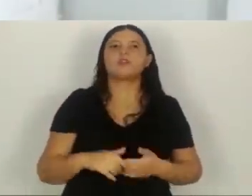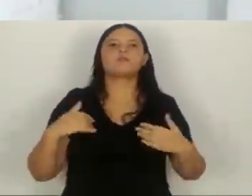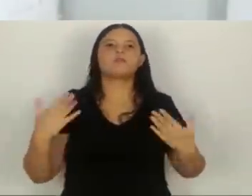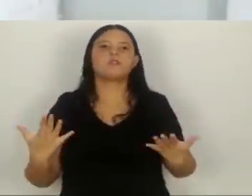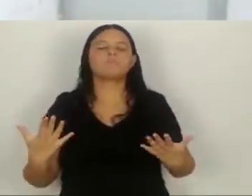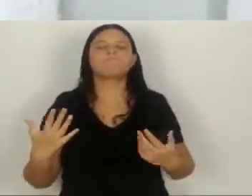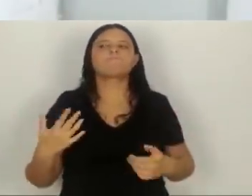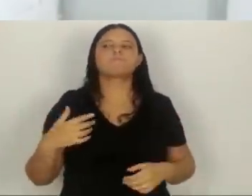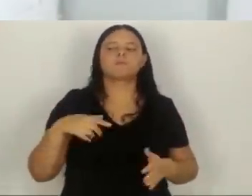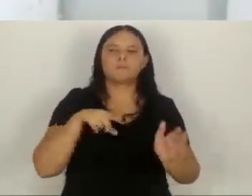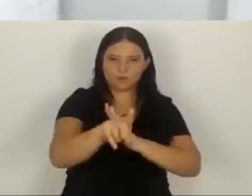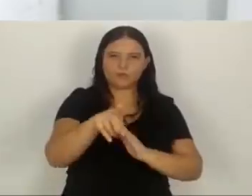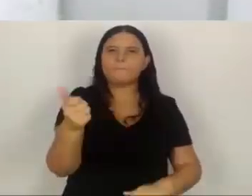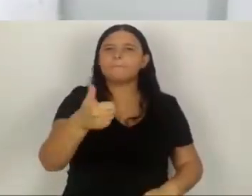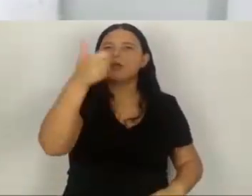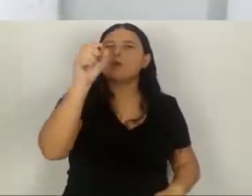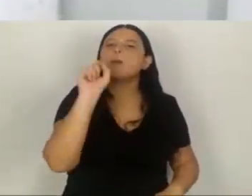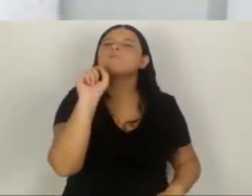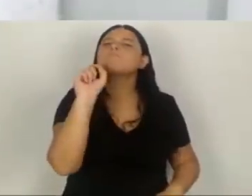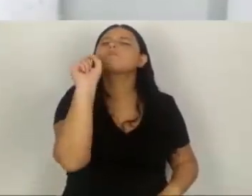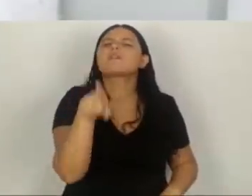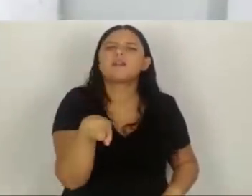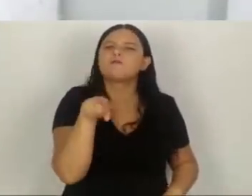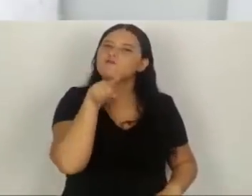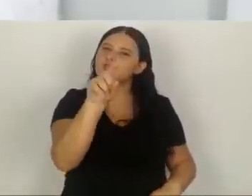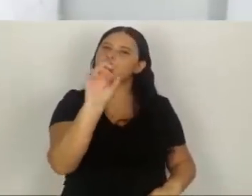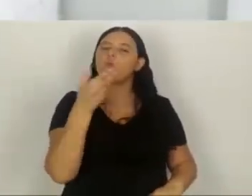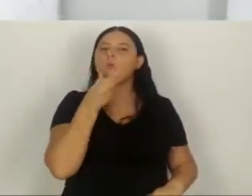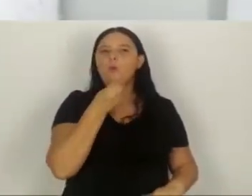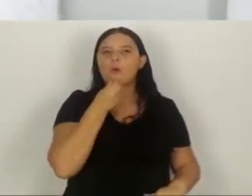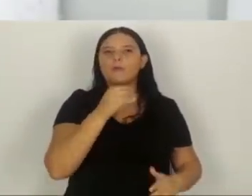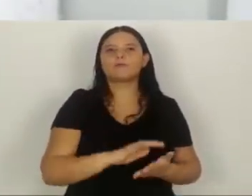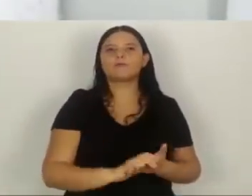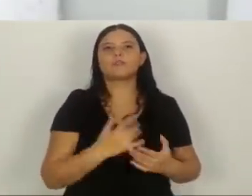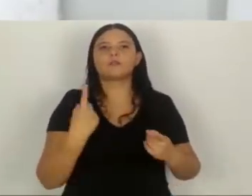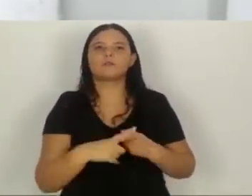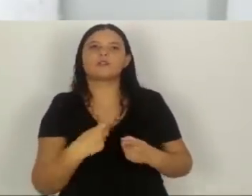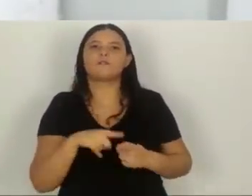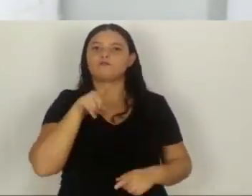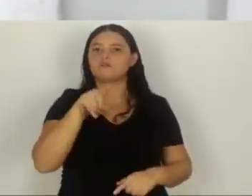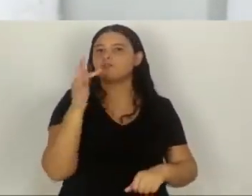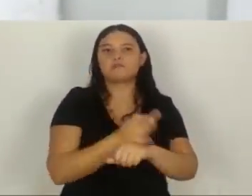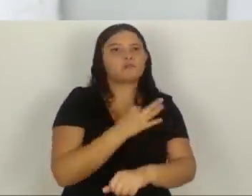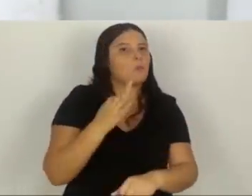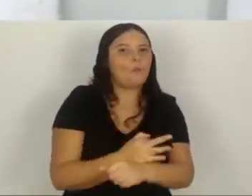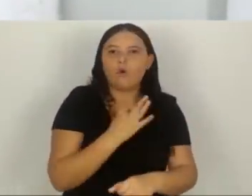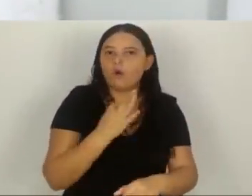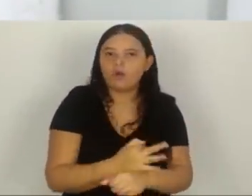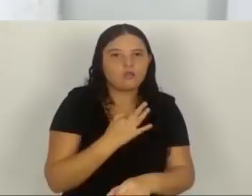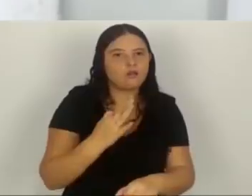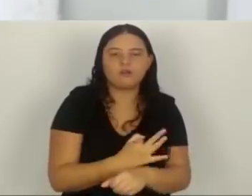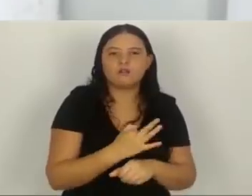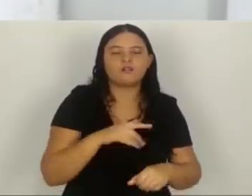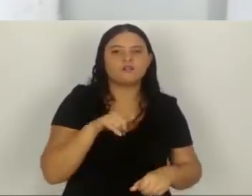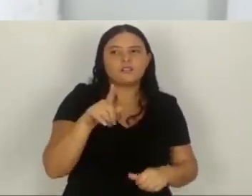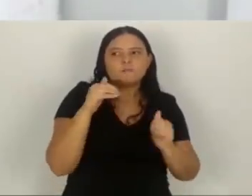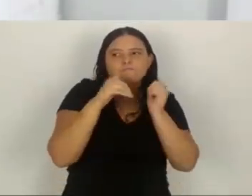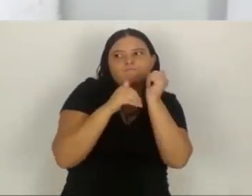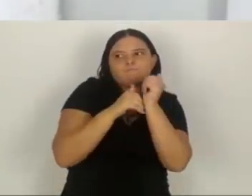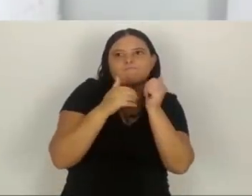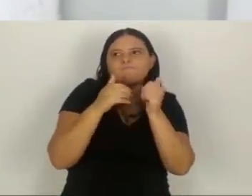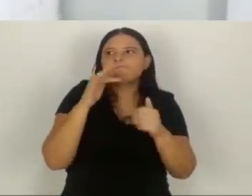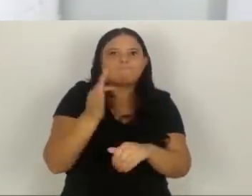Faria bem para quem? Né? Primeira pergunta. Você não está aguentando mais segurar esse